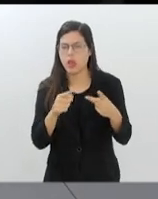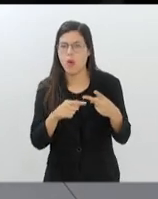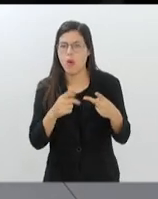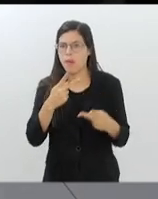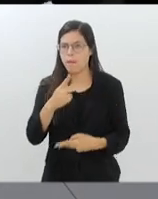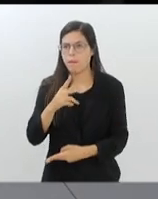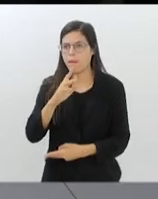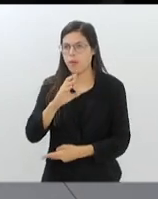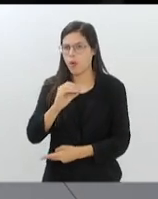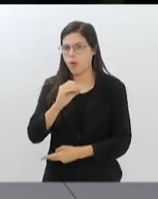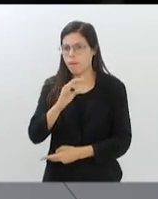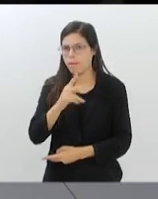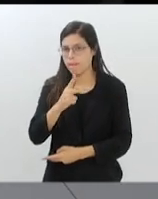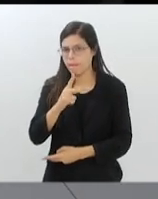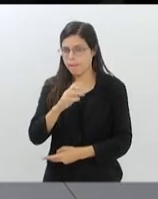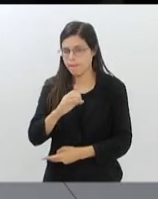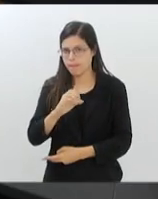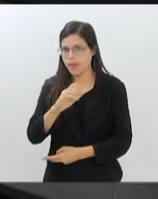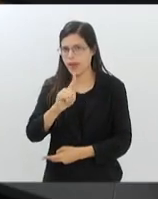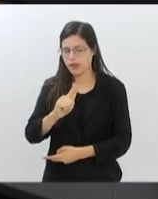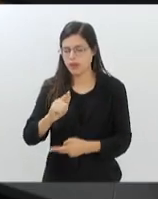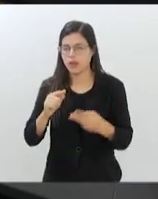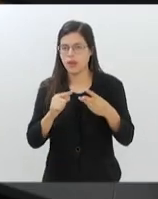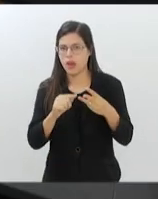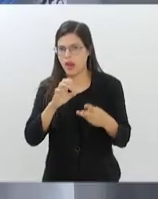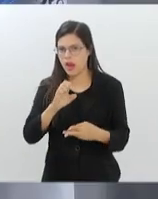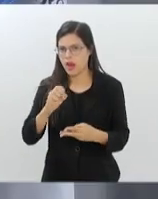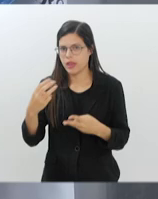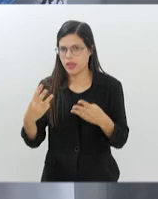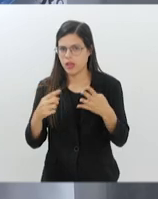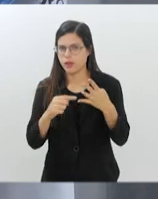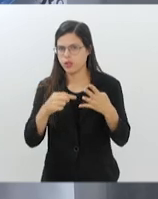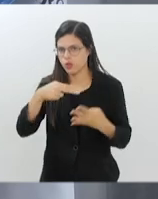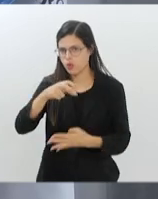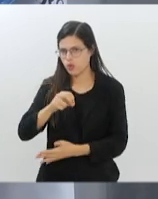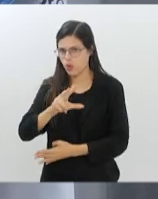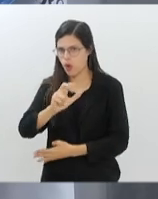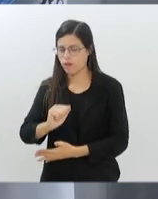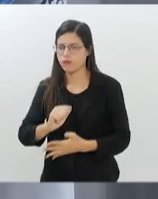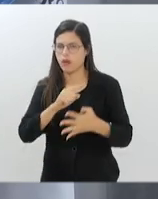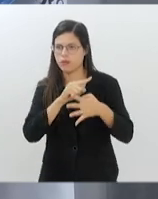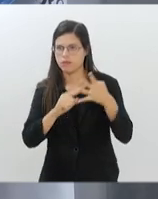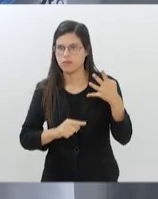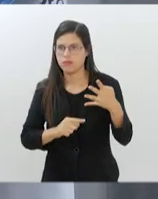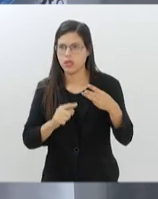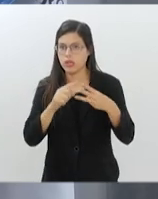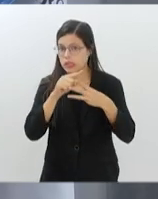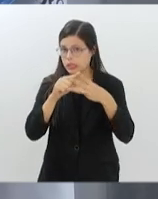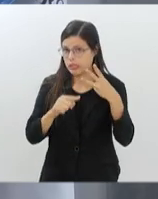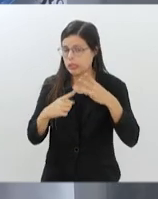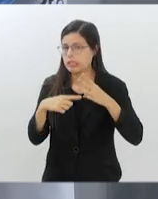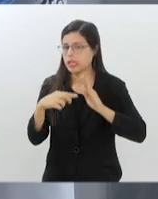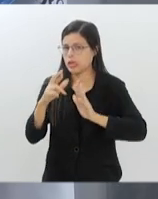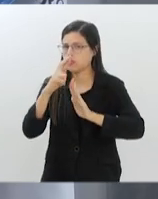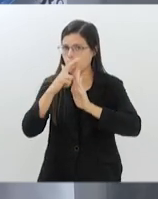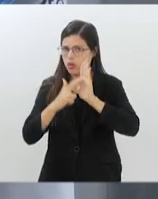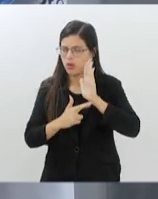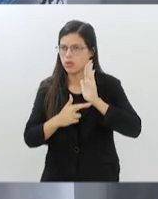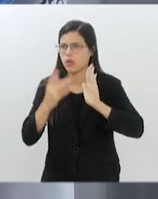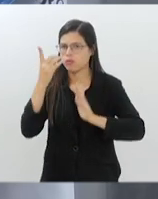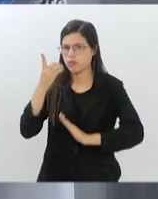é TR e nova dessas quatro três que o senhor mencionou aqui tá num relatório de um deputado federal Inclusive a agência